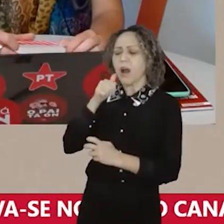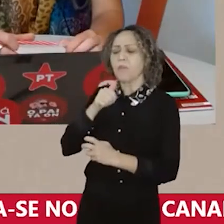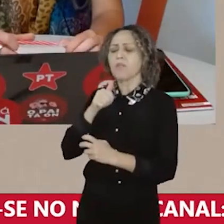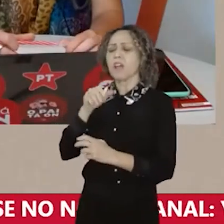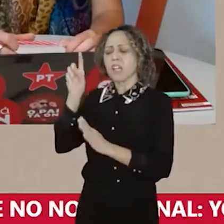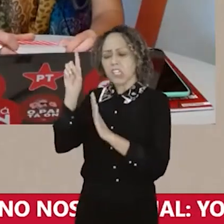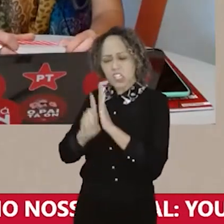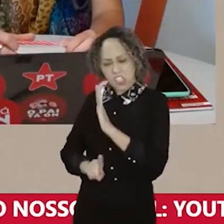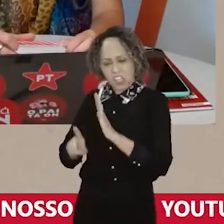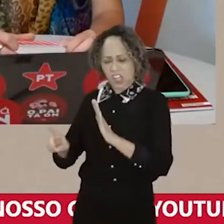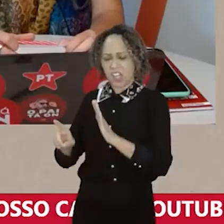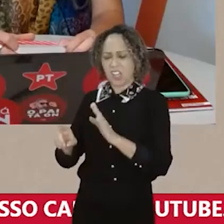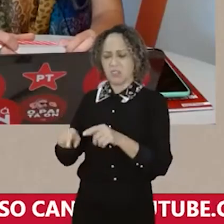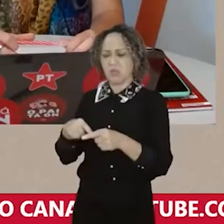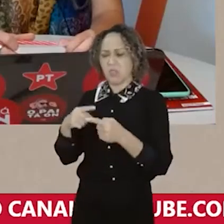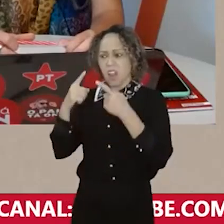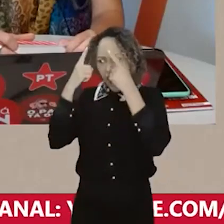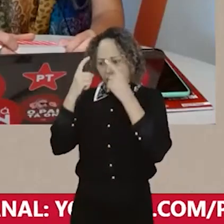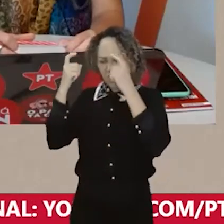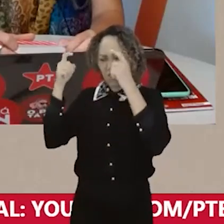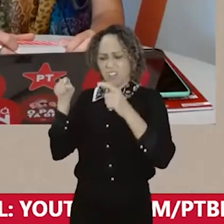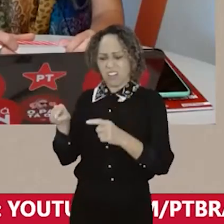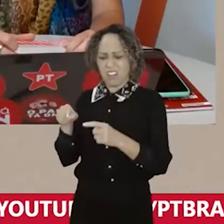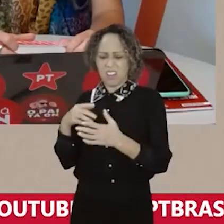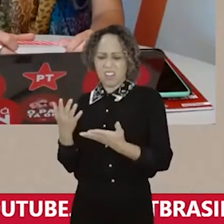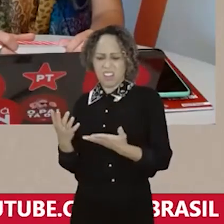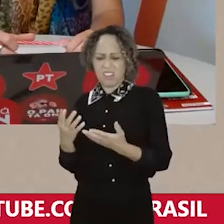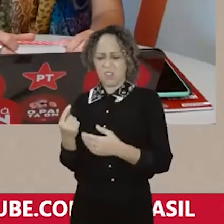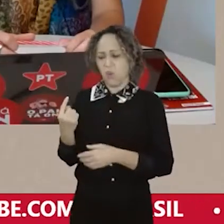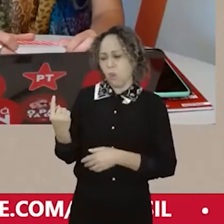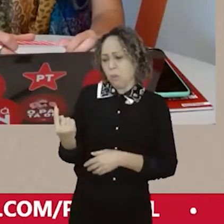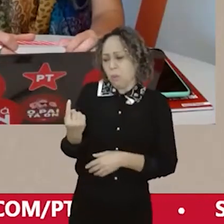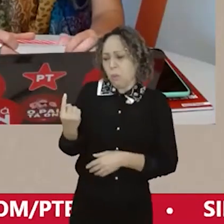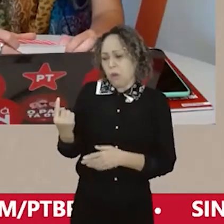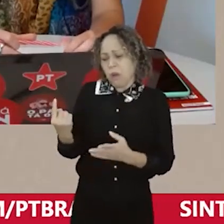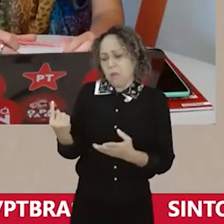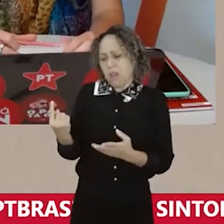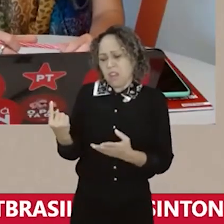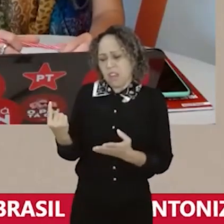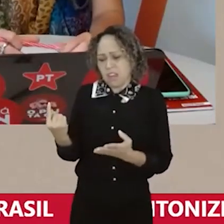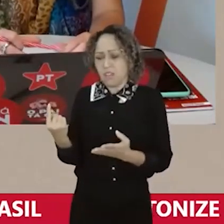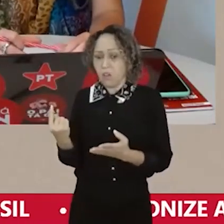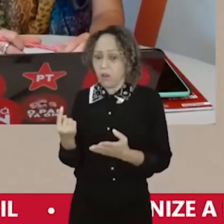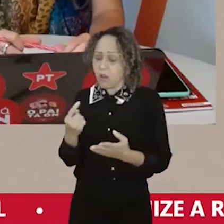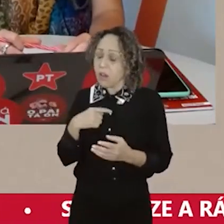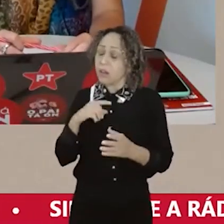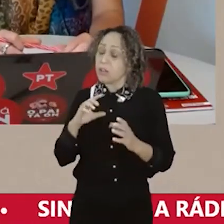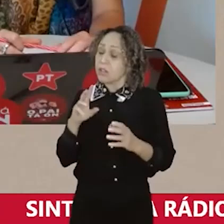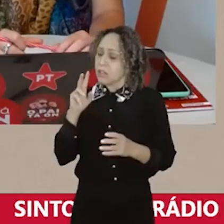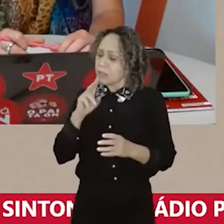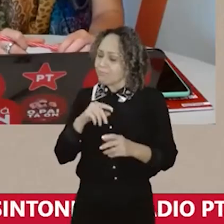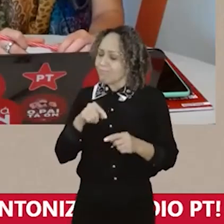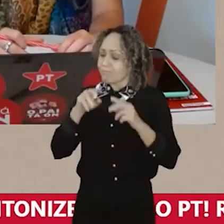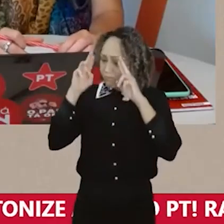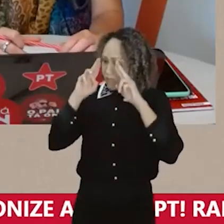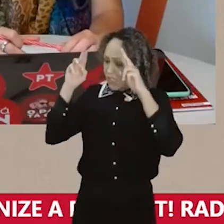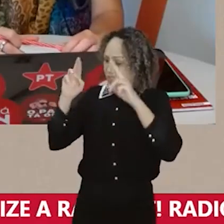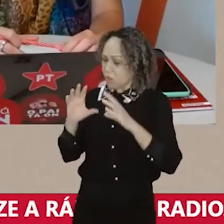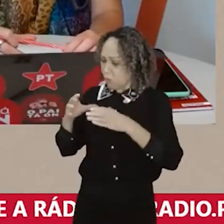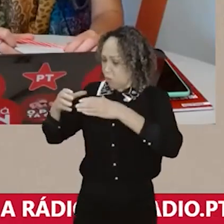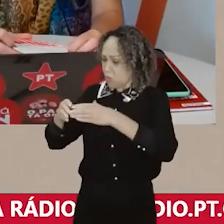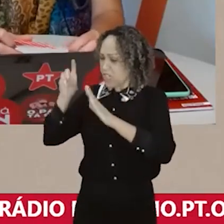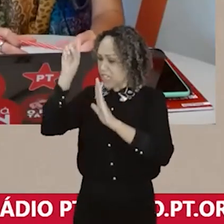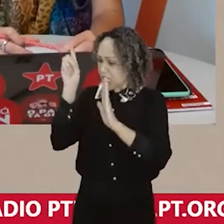violência, olhando, né, essa agenda de isolamento, olhando um conjunto de direitos e garantindo